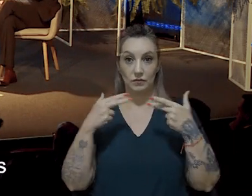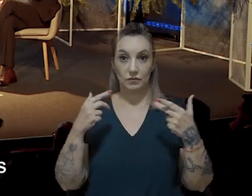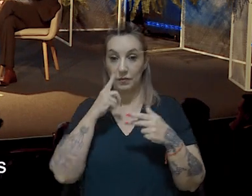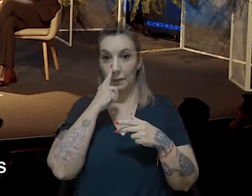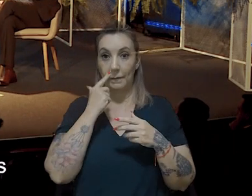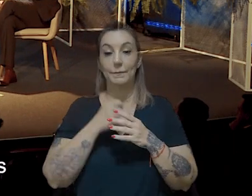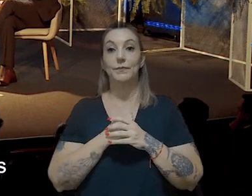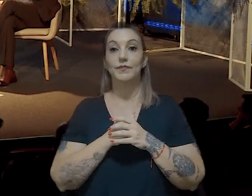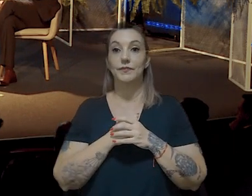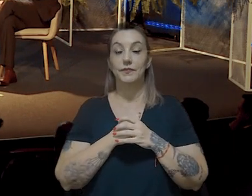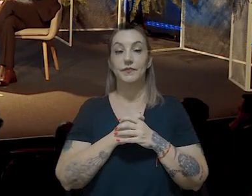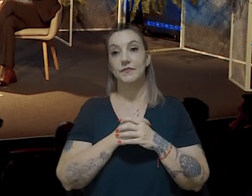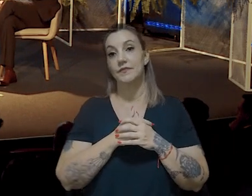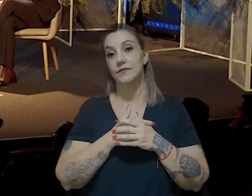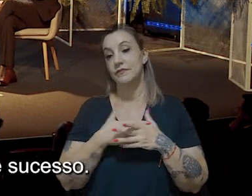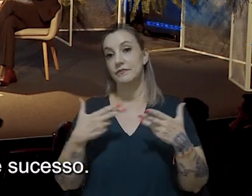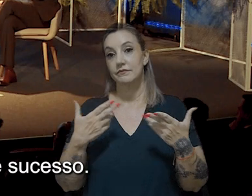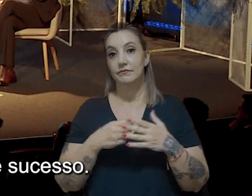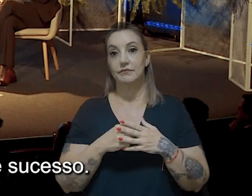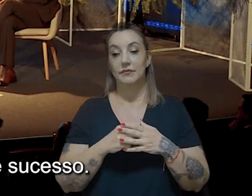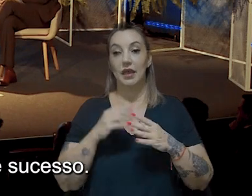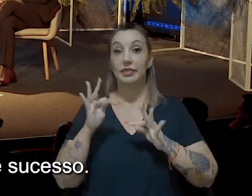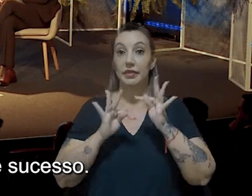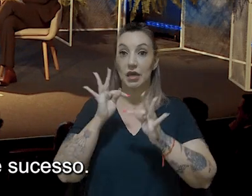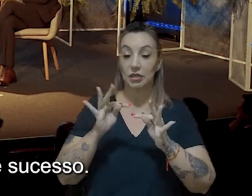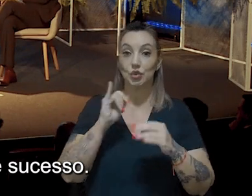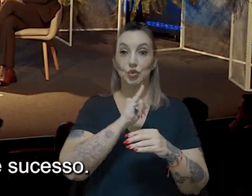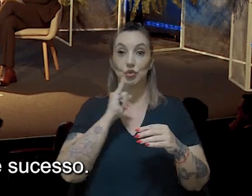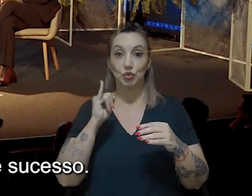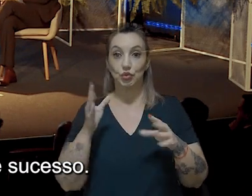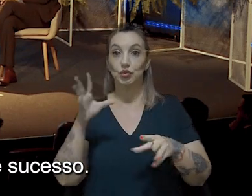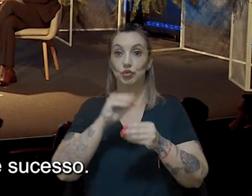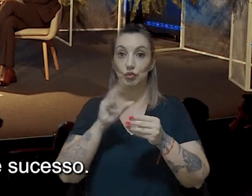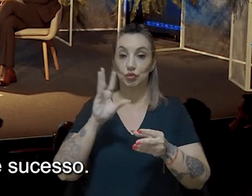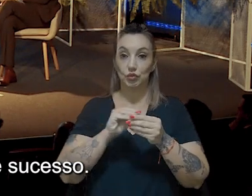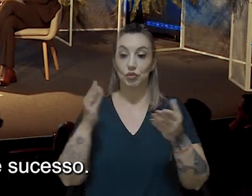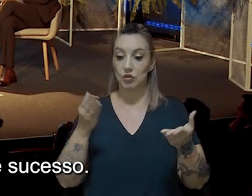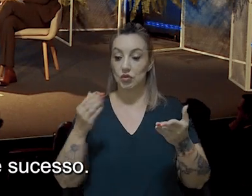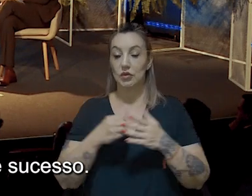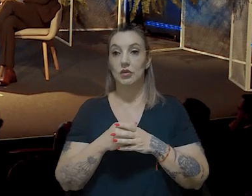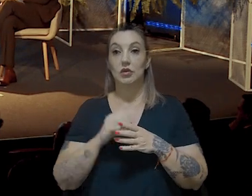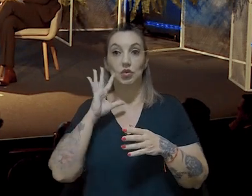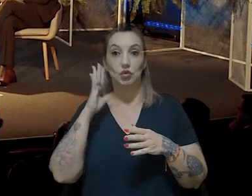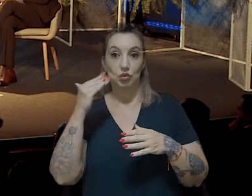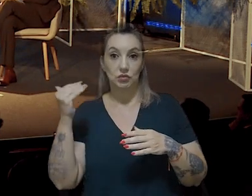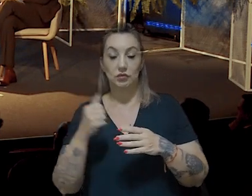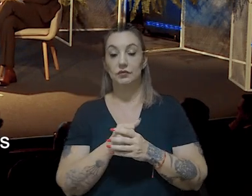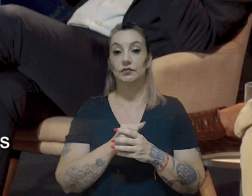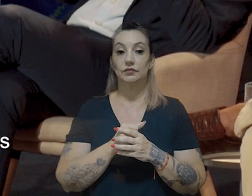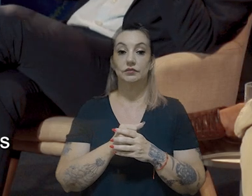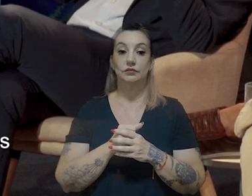os os eh as tecnologias do instituto foi agregando hoje ali ao nosso que de sucesso né